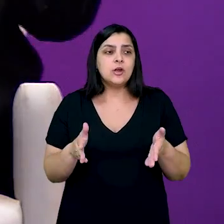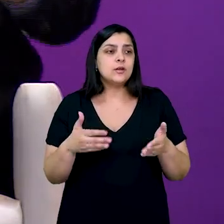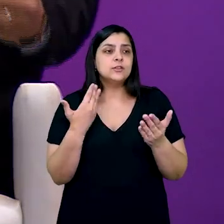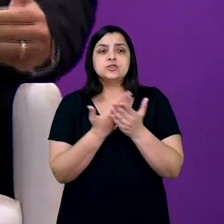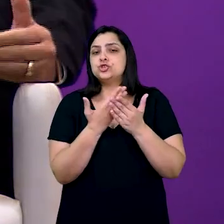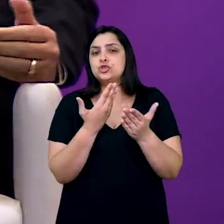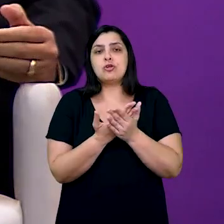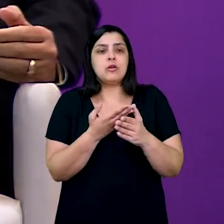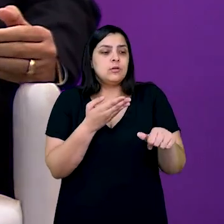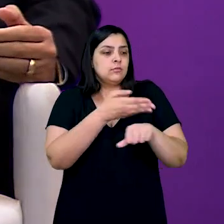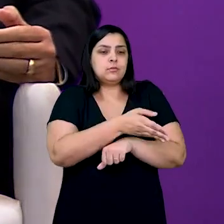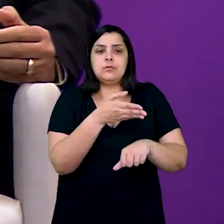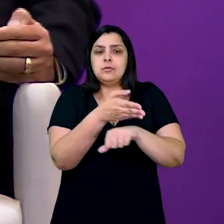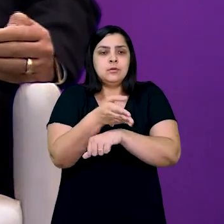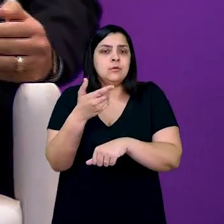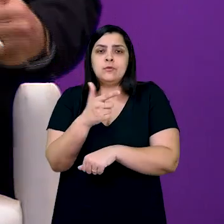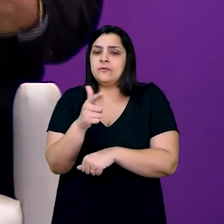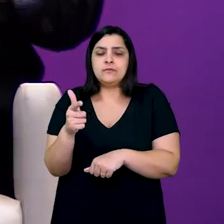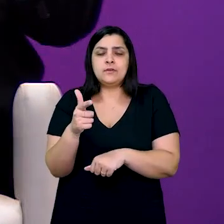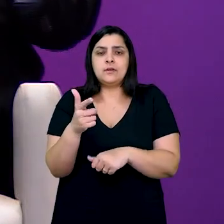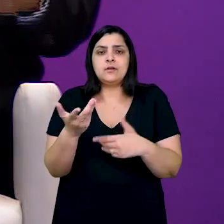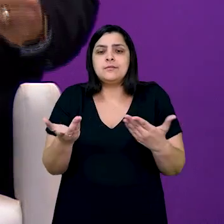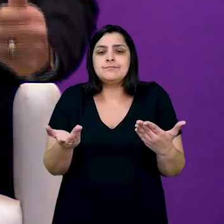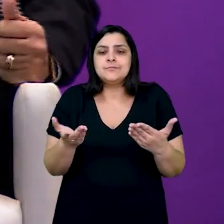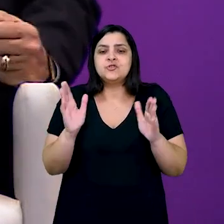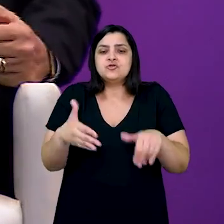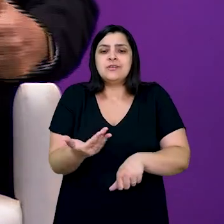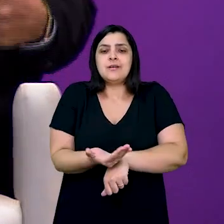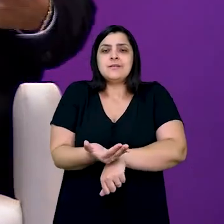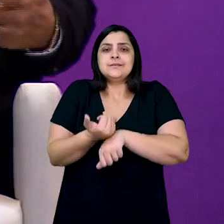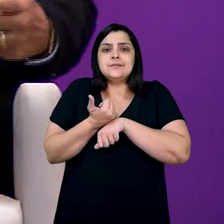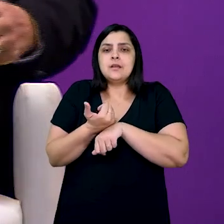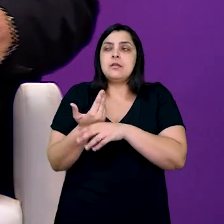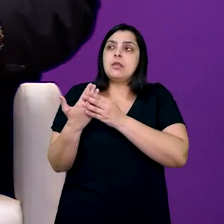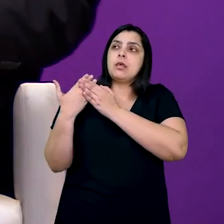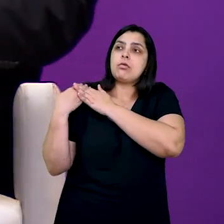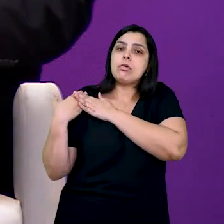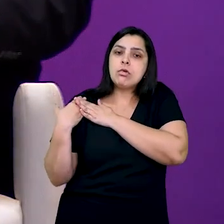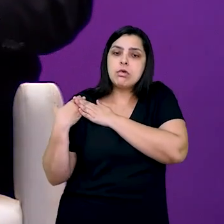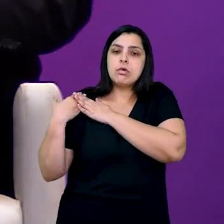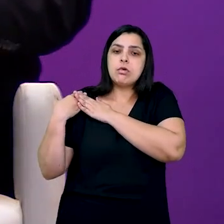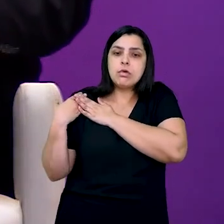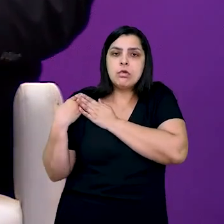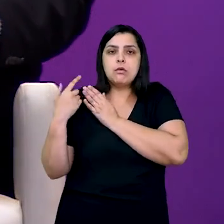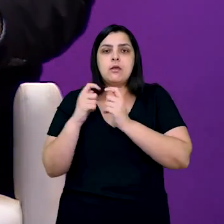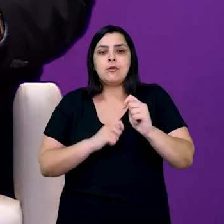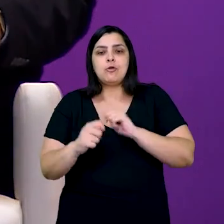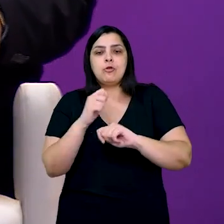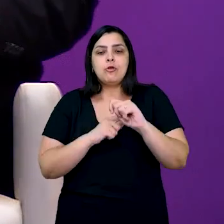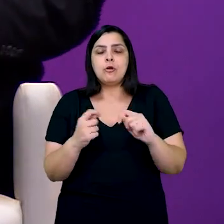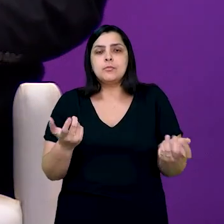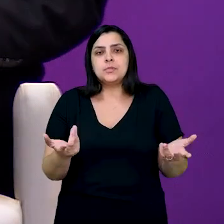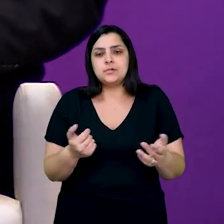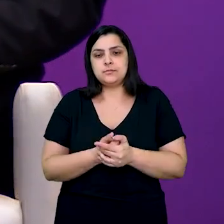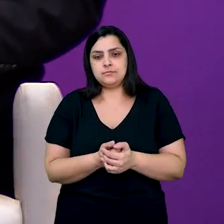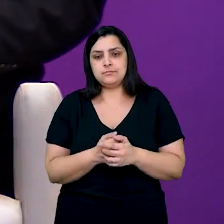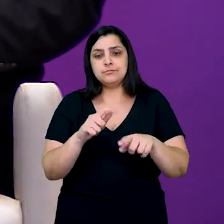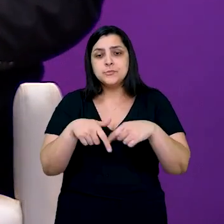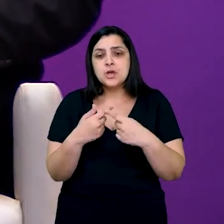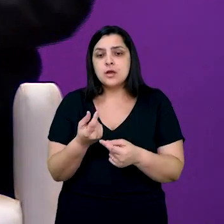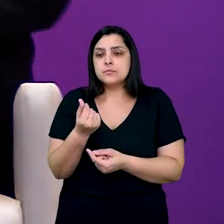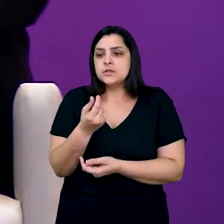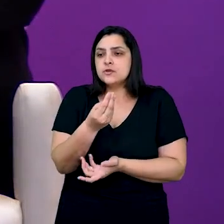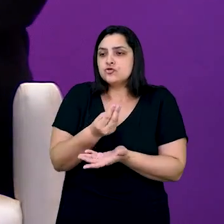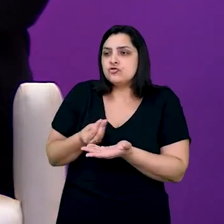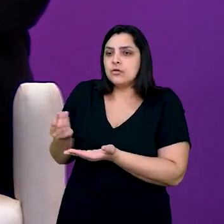já deixam de frequentar a escola e assumem precocemente a responsabilidade econômica